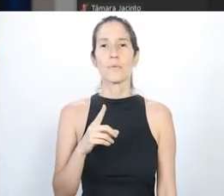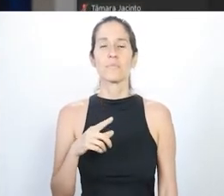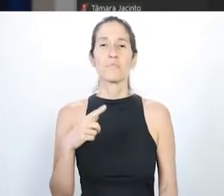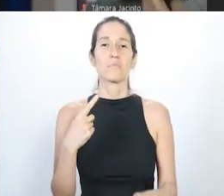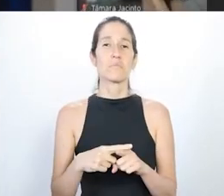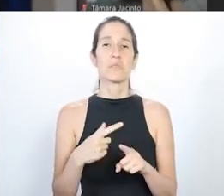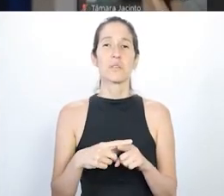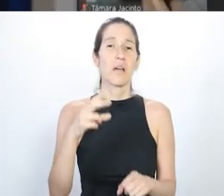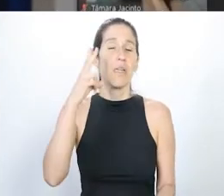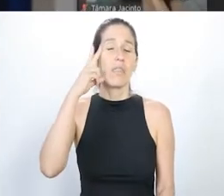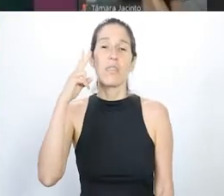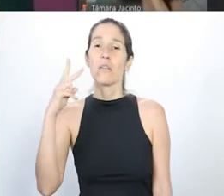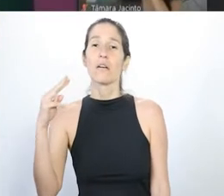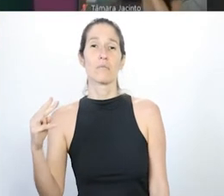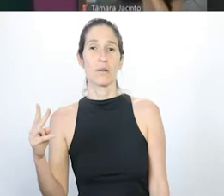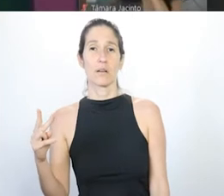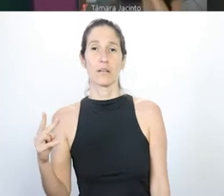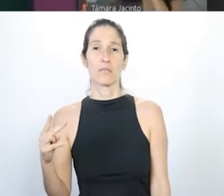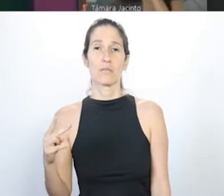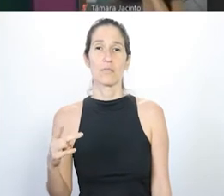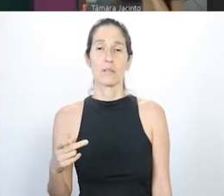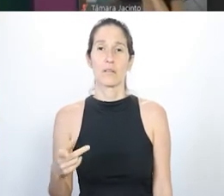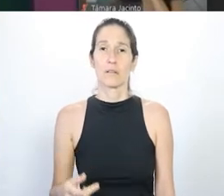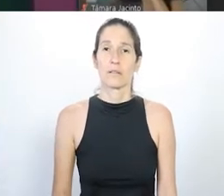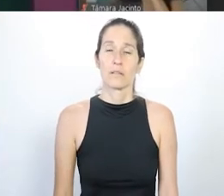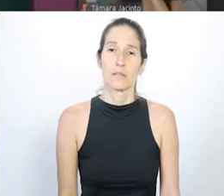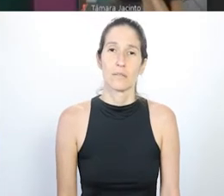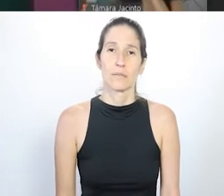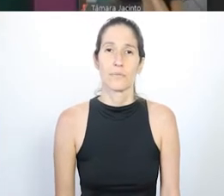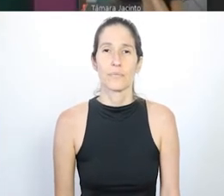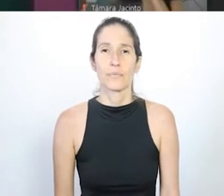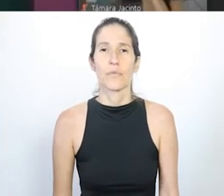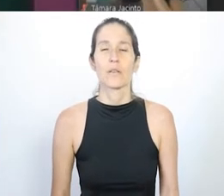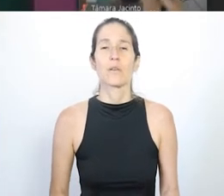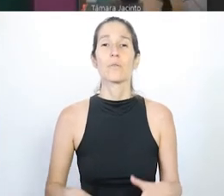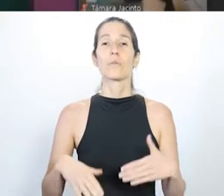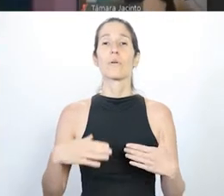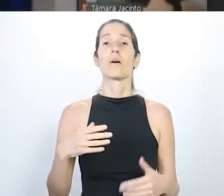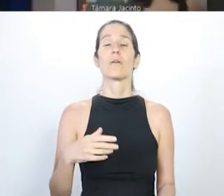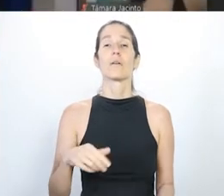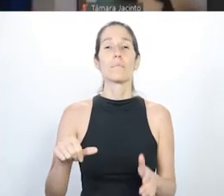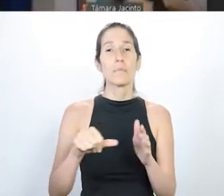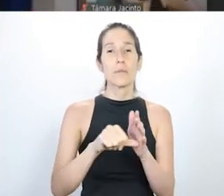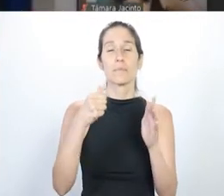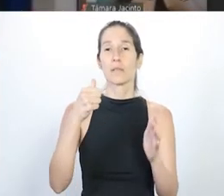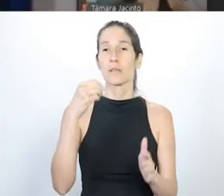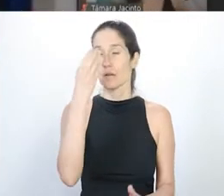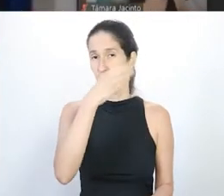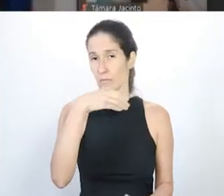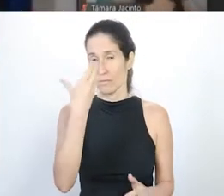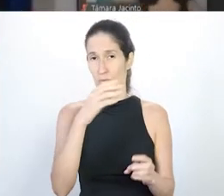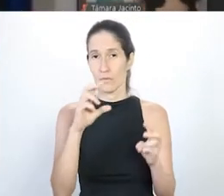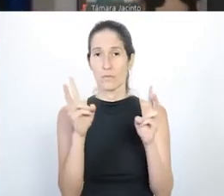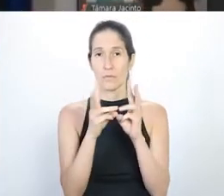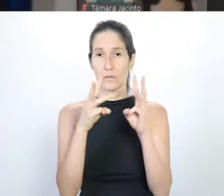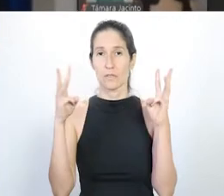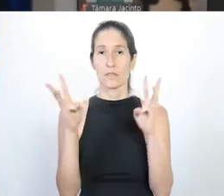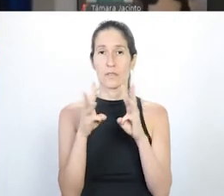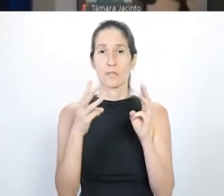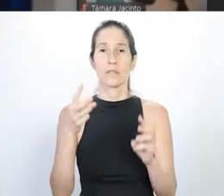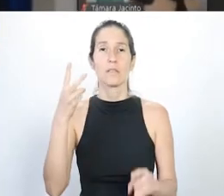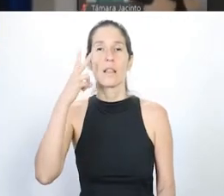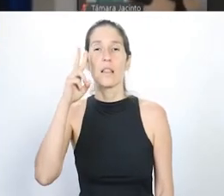do que é aquele fazer artístico. Qual foi a primeira ciranda que a senhora recorda de ter escutado seu pai